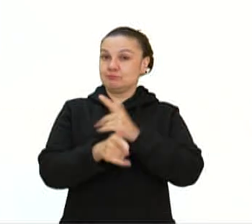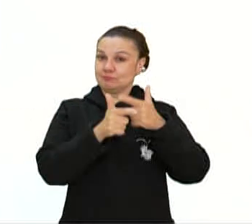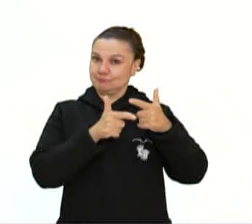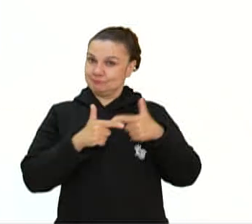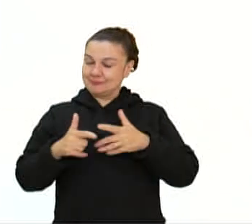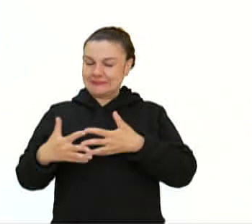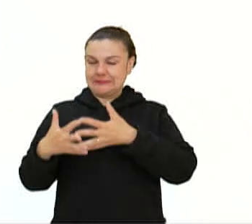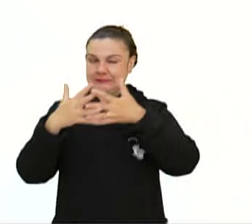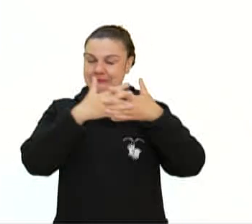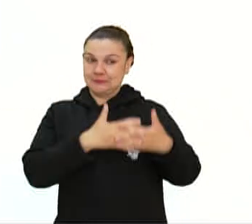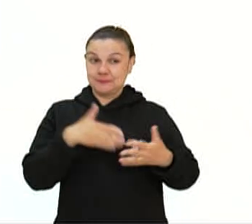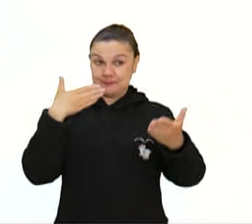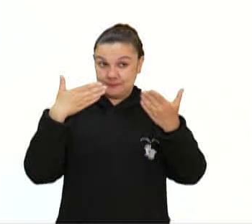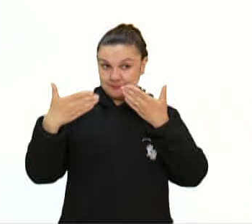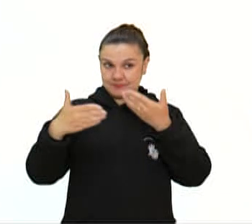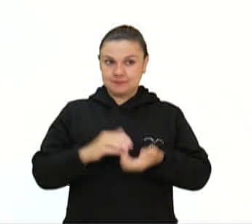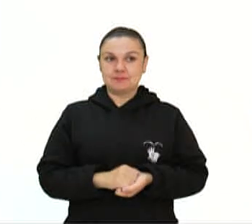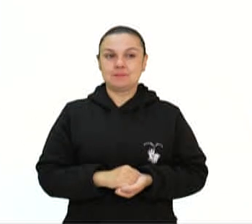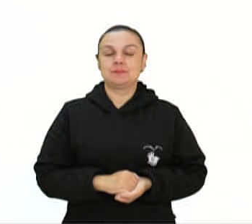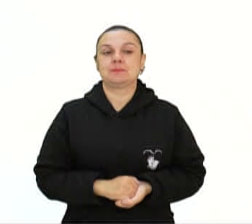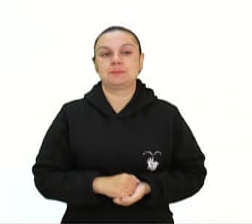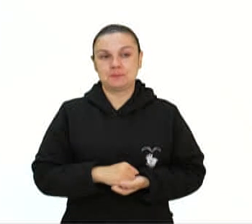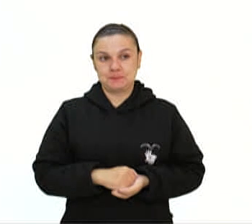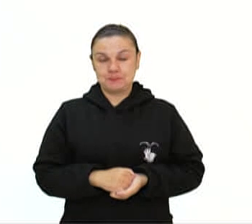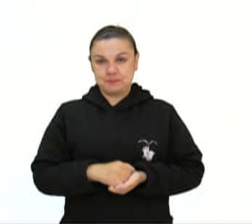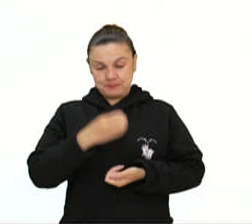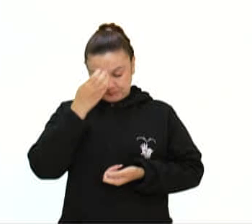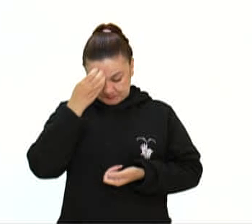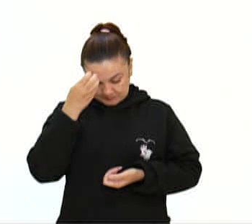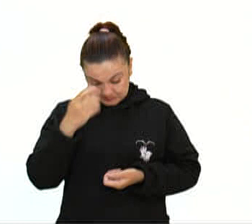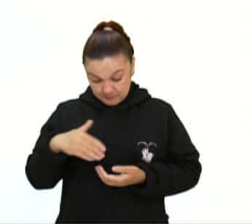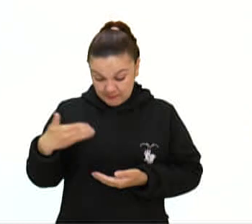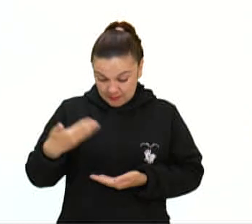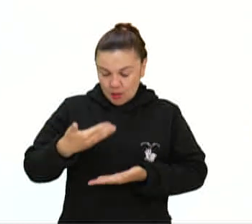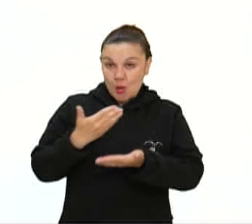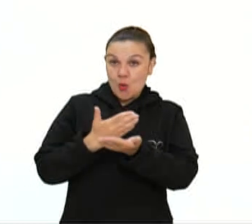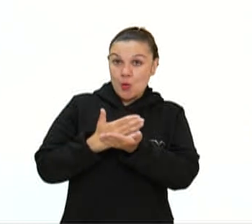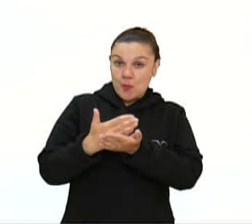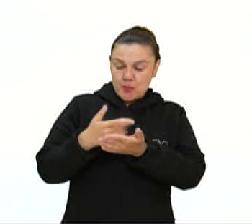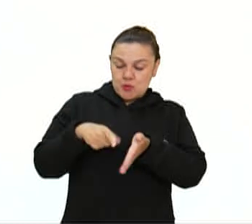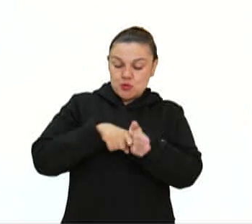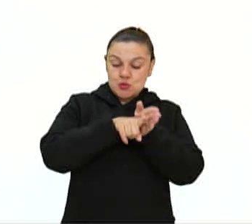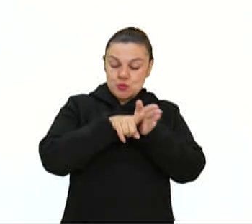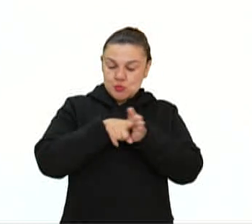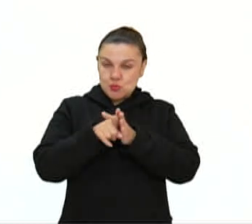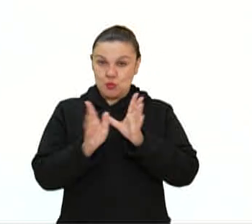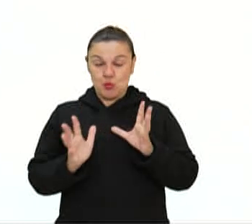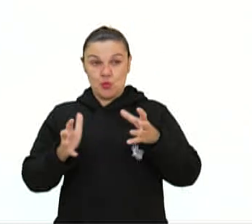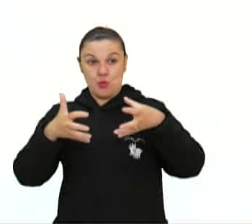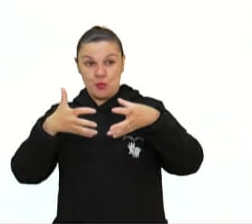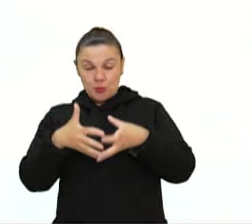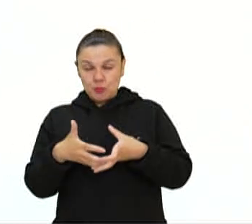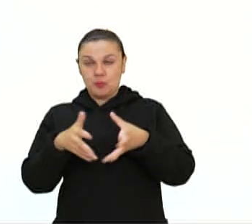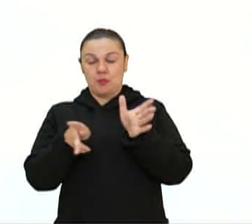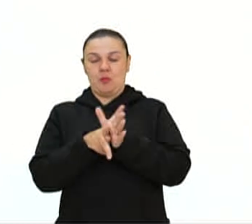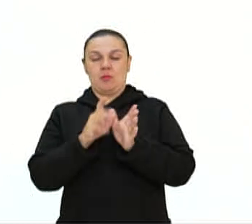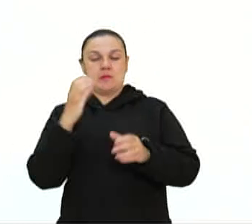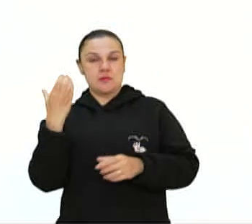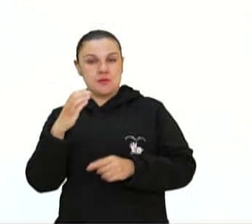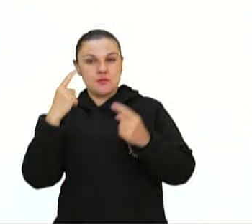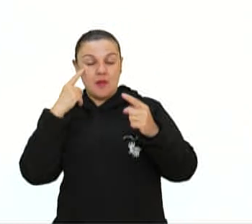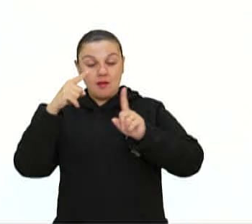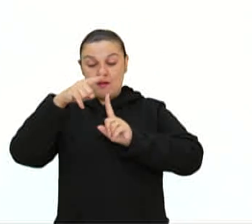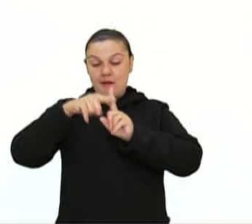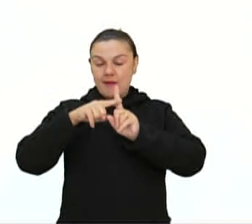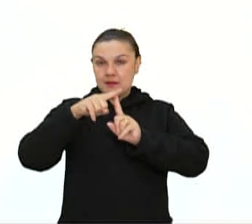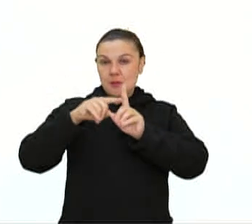quebra-cabeça. Vamos analisar aqui a continuidade. Segundo um estudo publicado pela equipe no Science Advances, a temperatura corporal desses